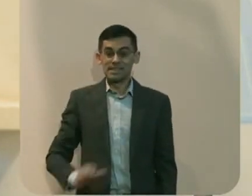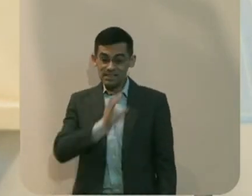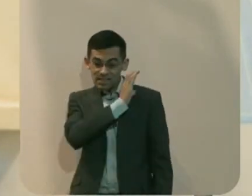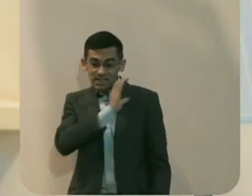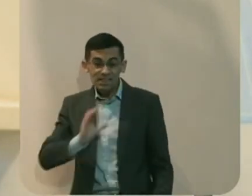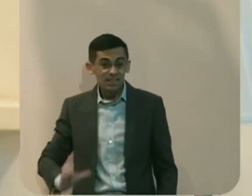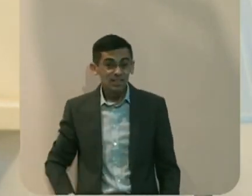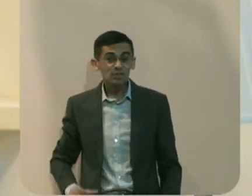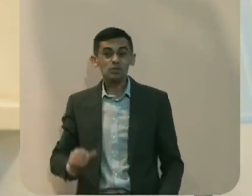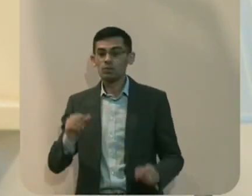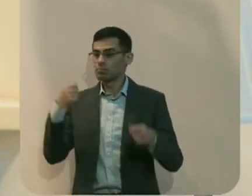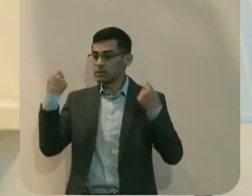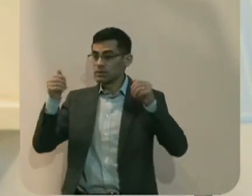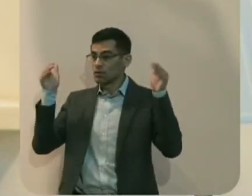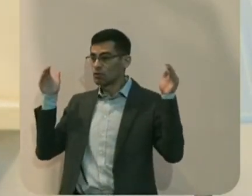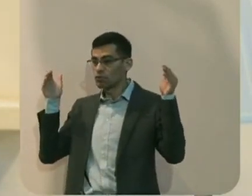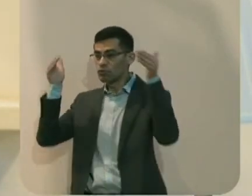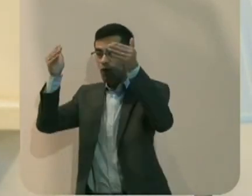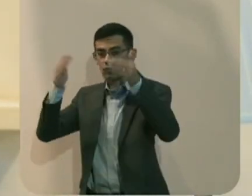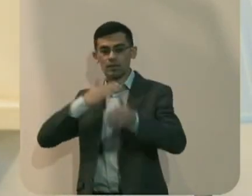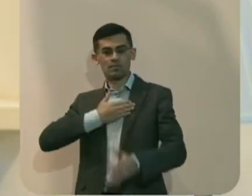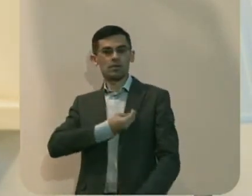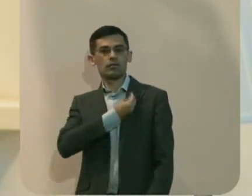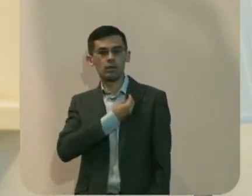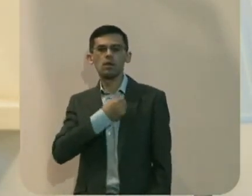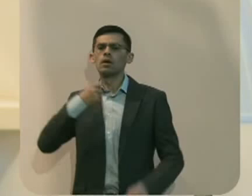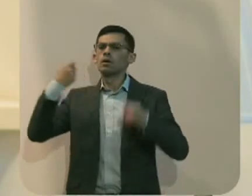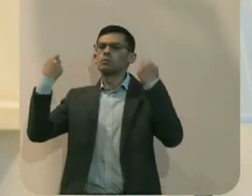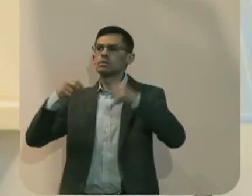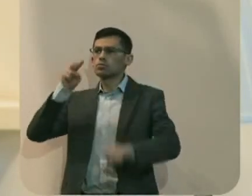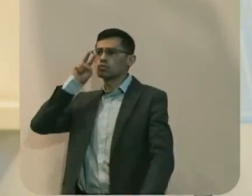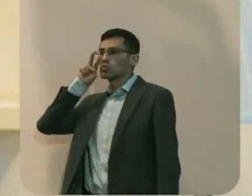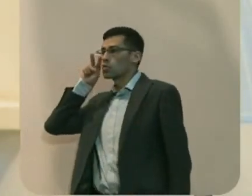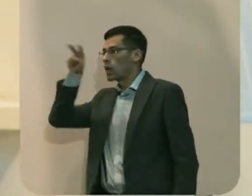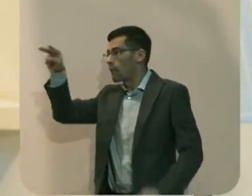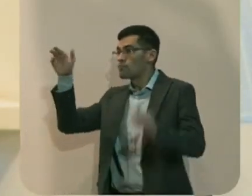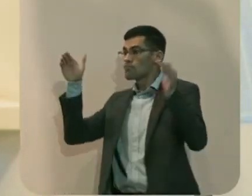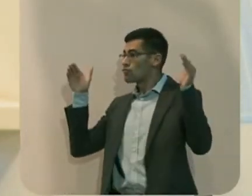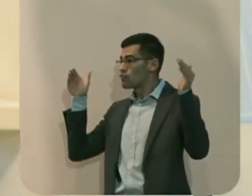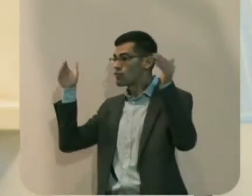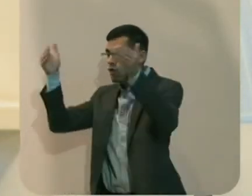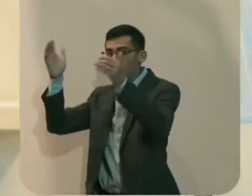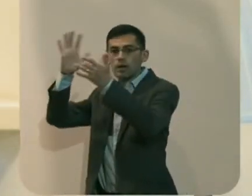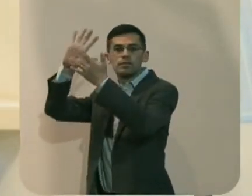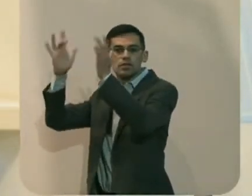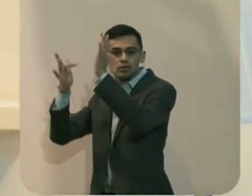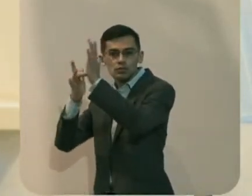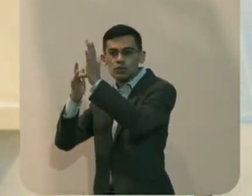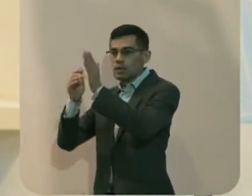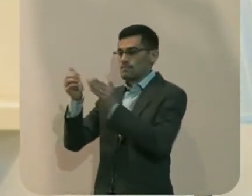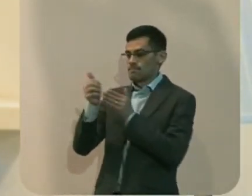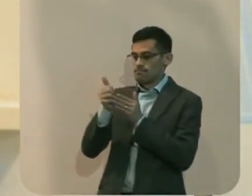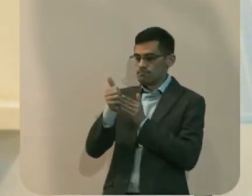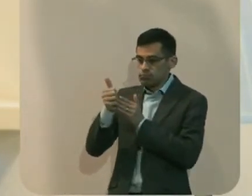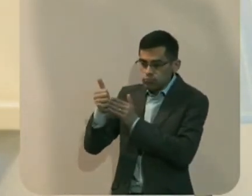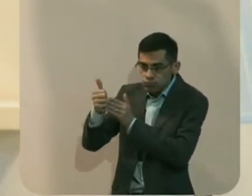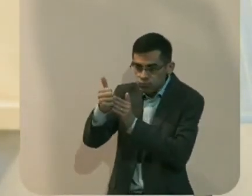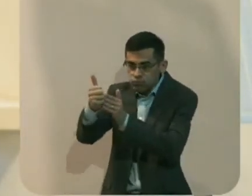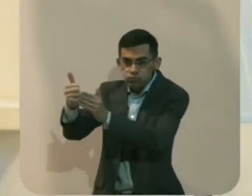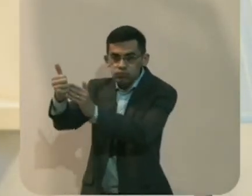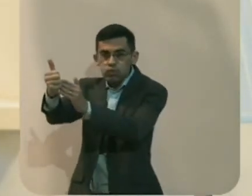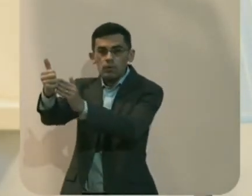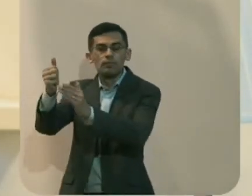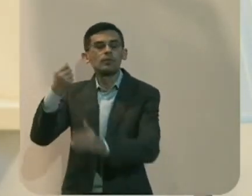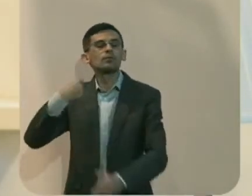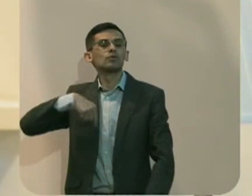é o nosso foco. Por isso, fixando o nosso olhar em Jesus e sendo guiado por Ele, a